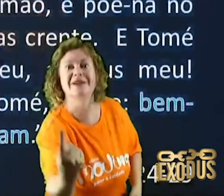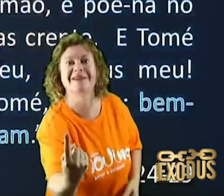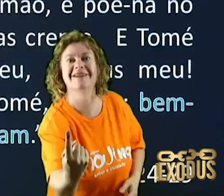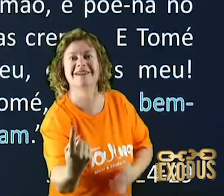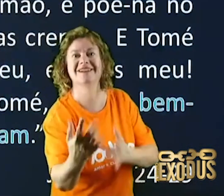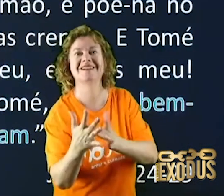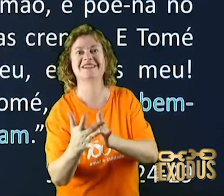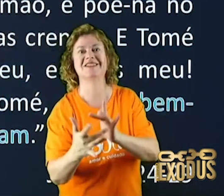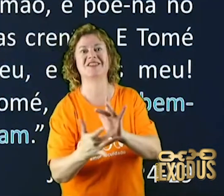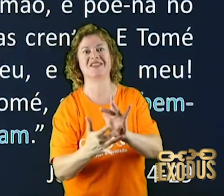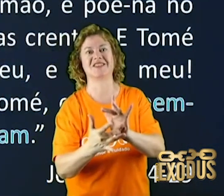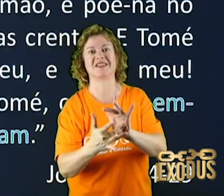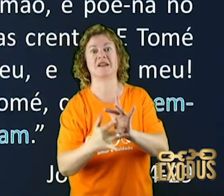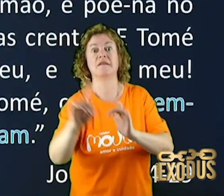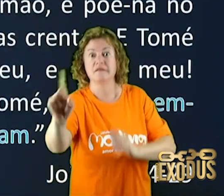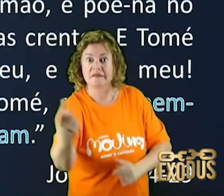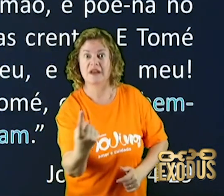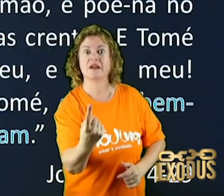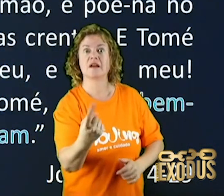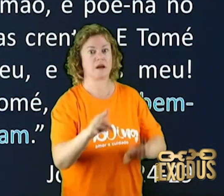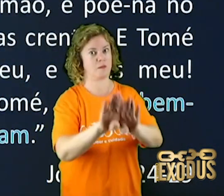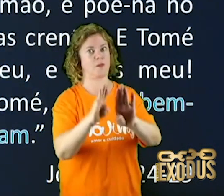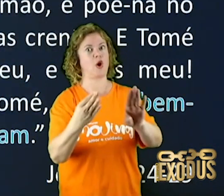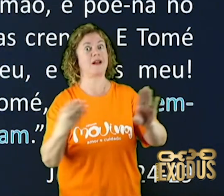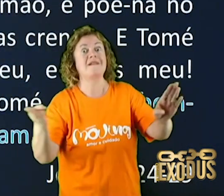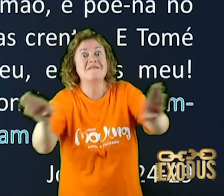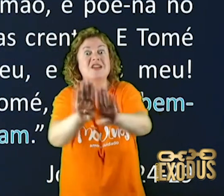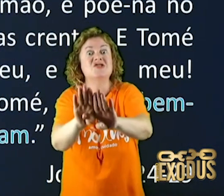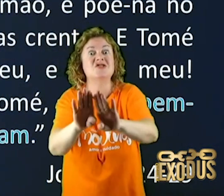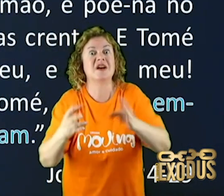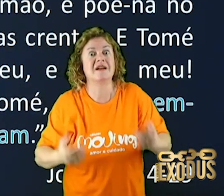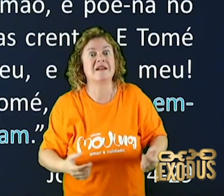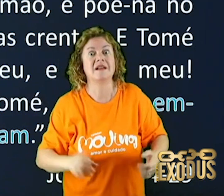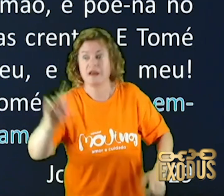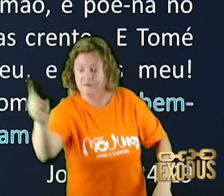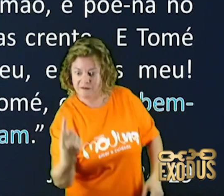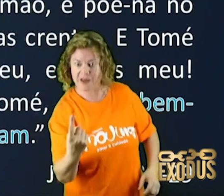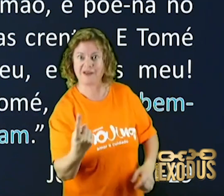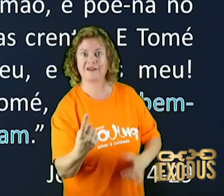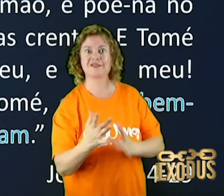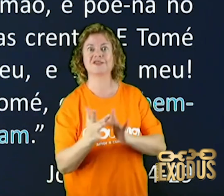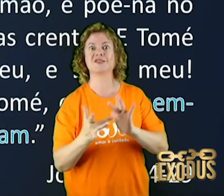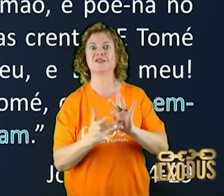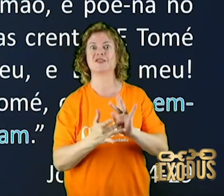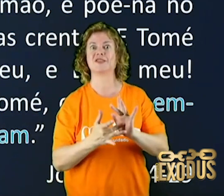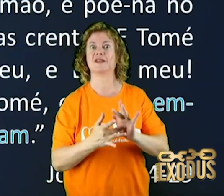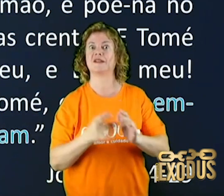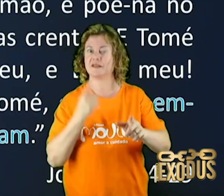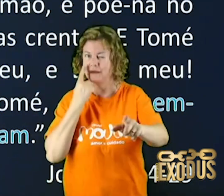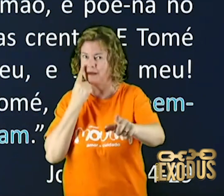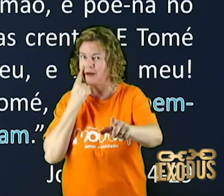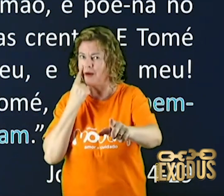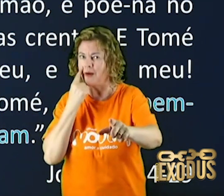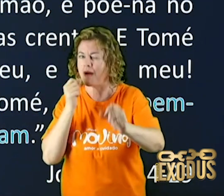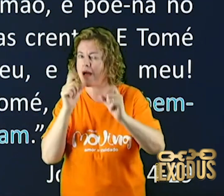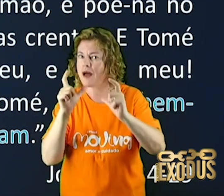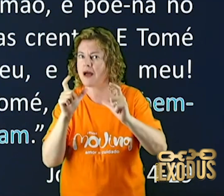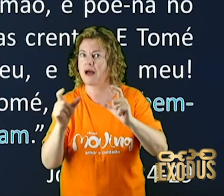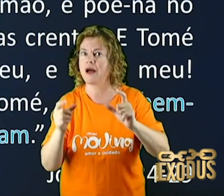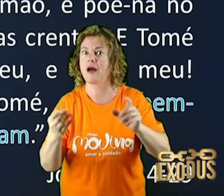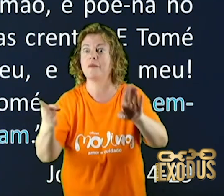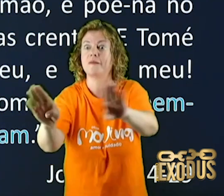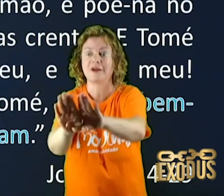Jesus, estando as portas fechadas. Diga assim: portas fechadas. Ele